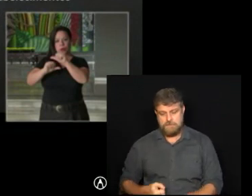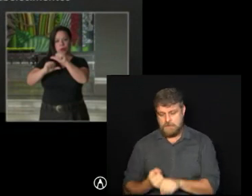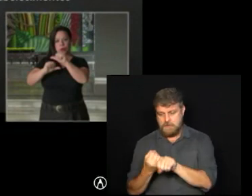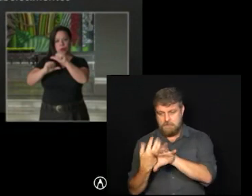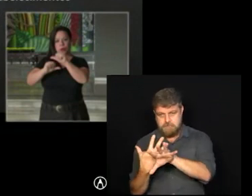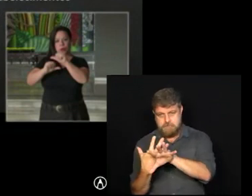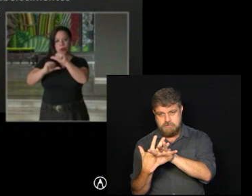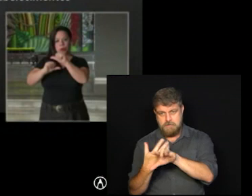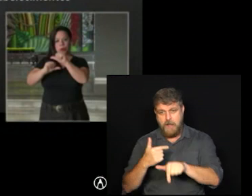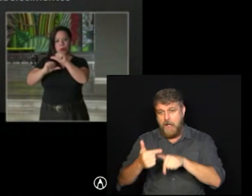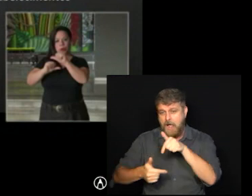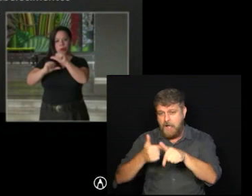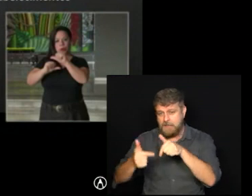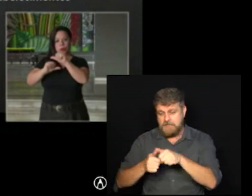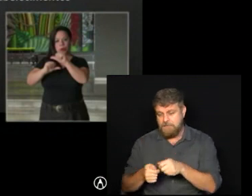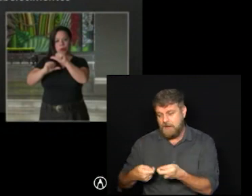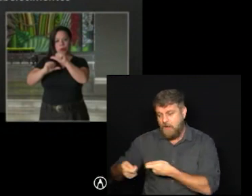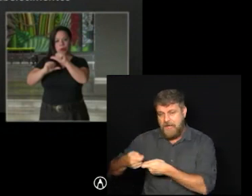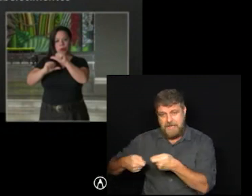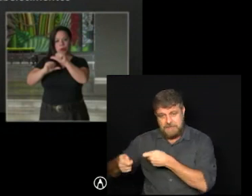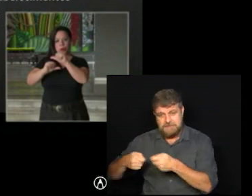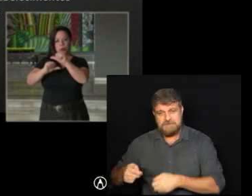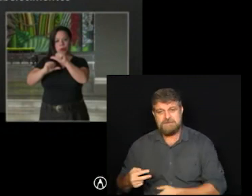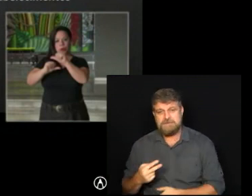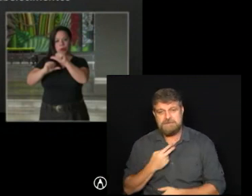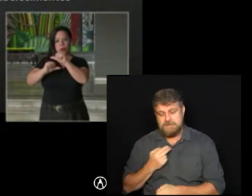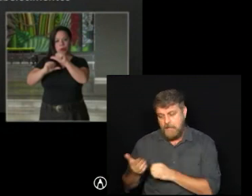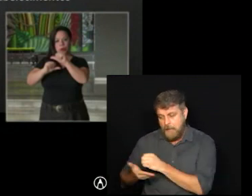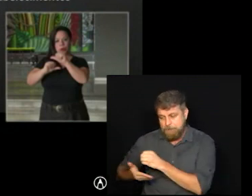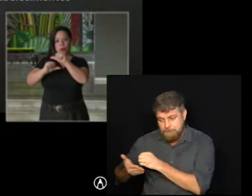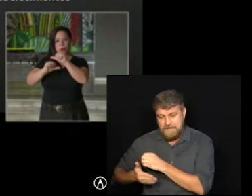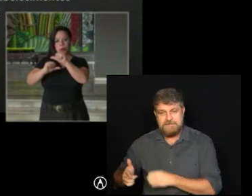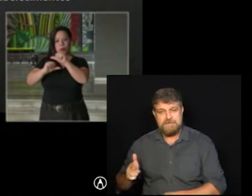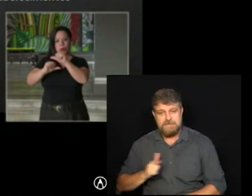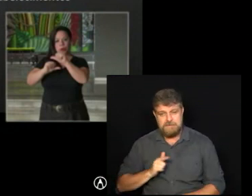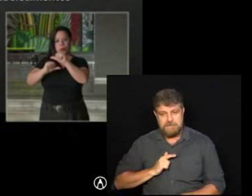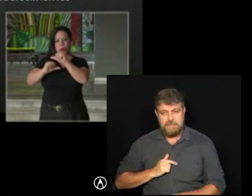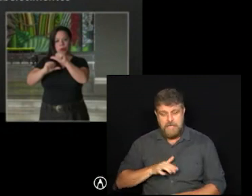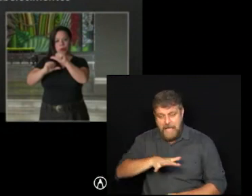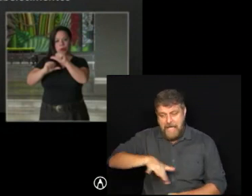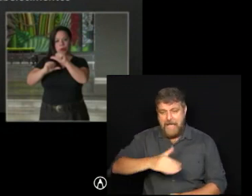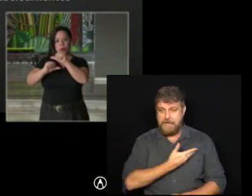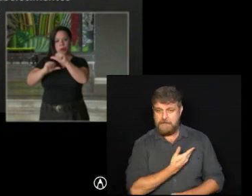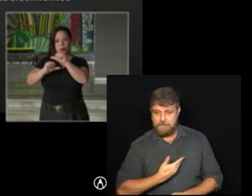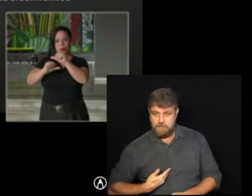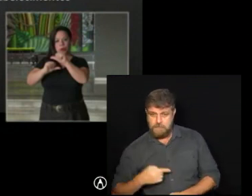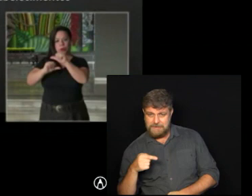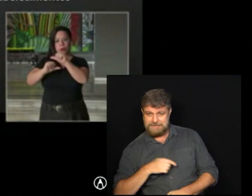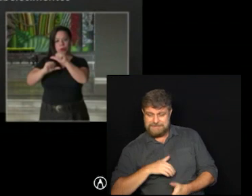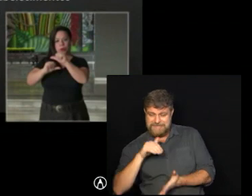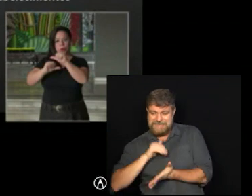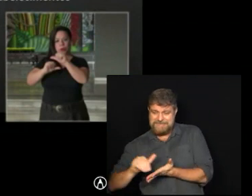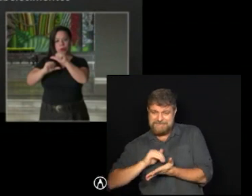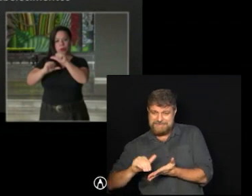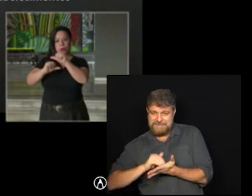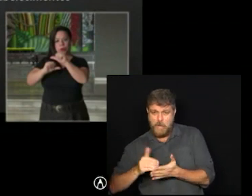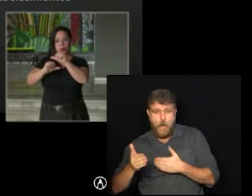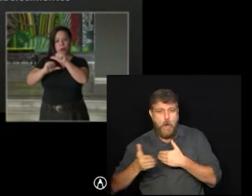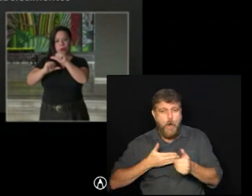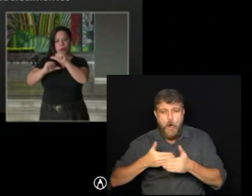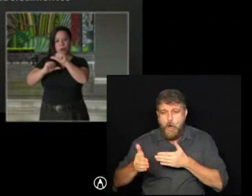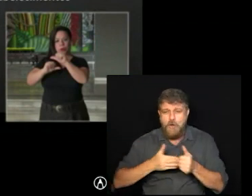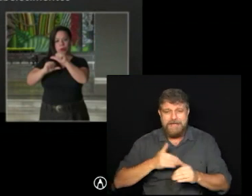para atividades administrativas não essenciais, então órgãos públicos e escritórios e